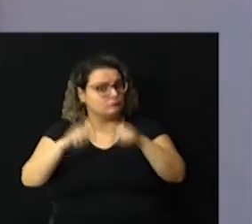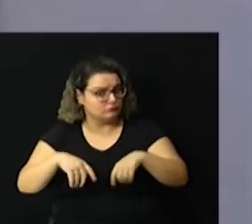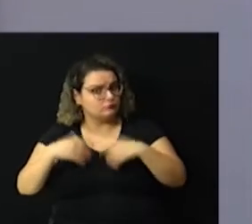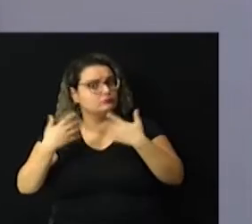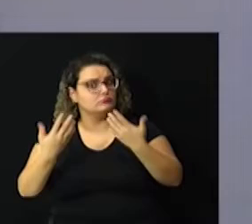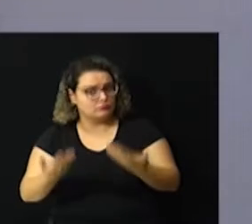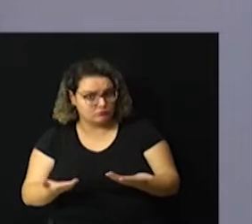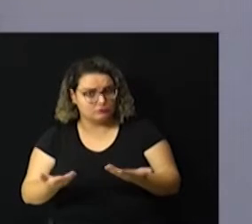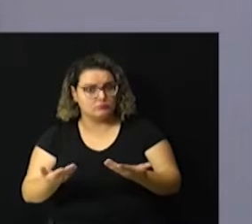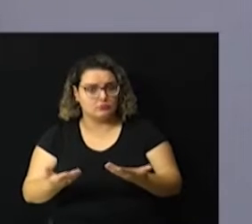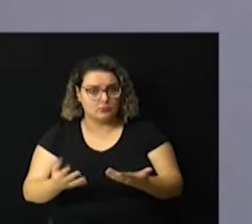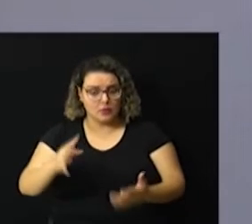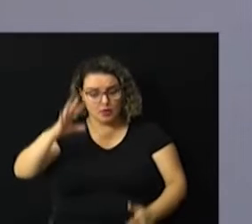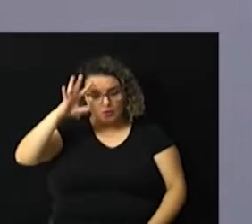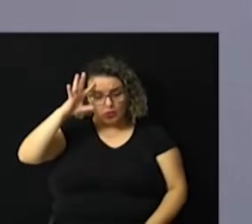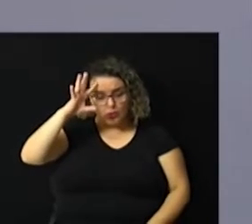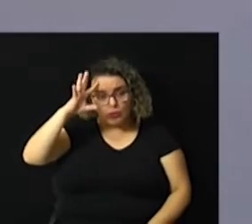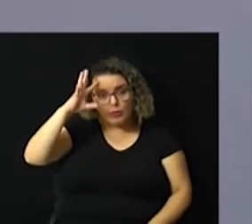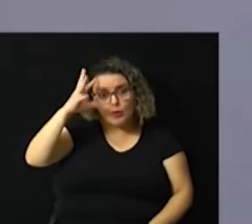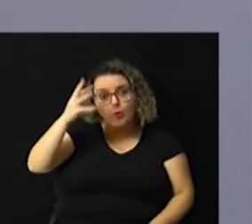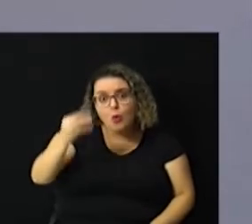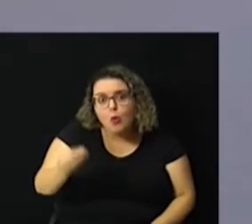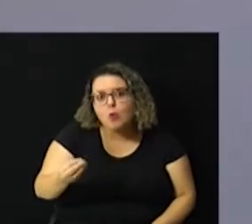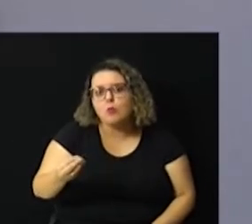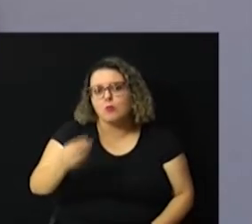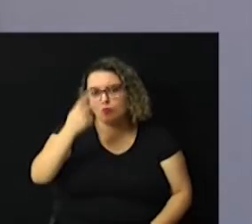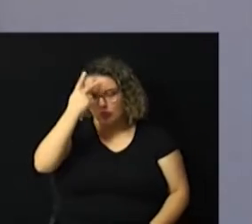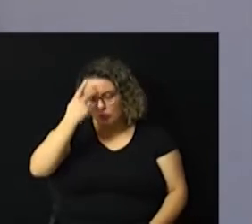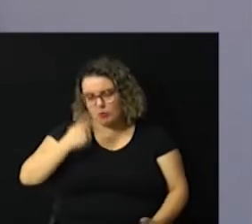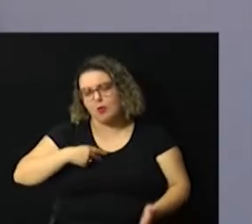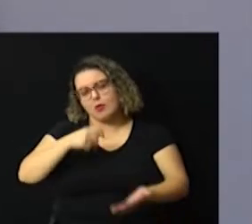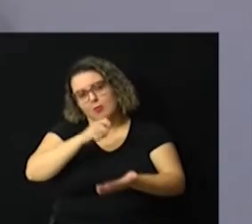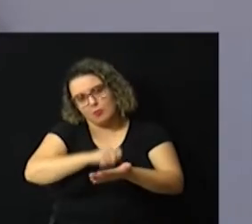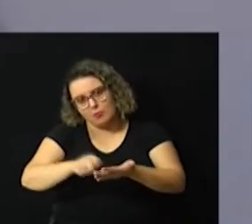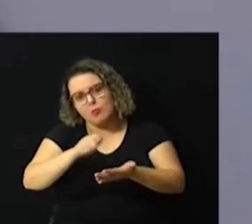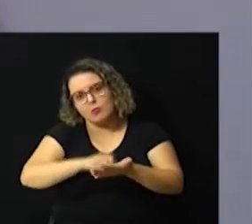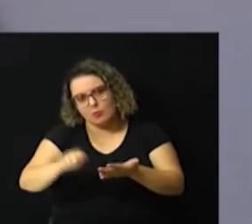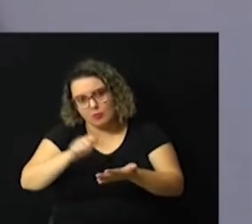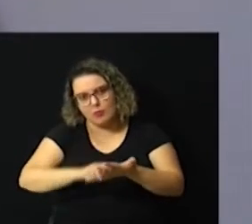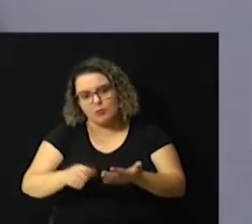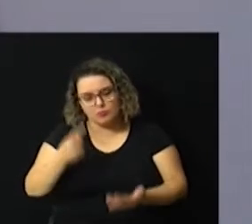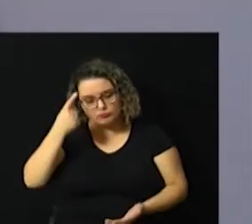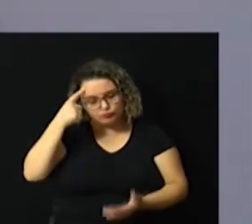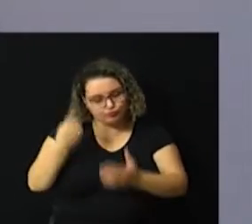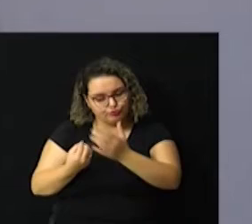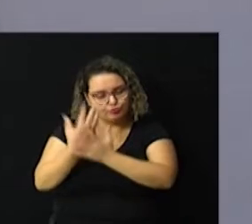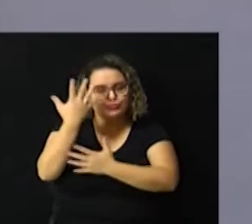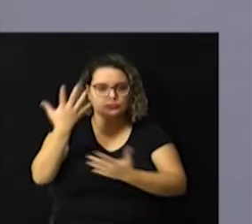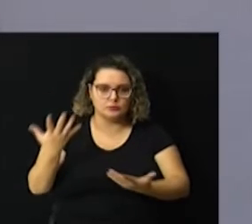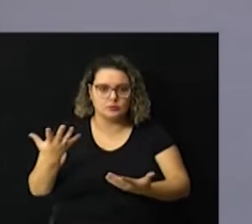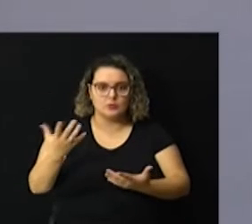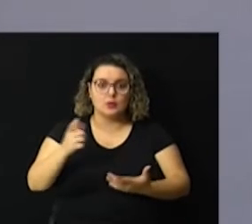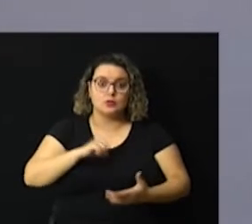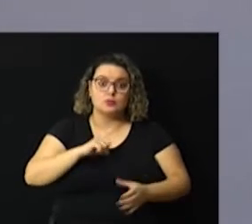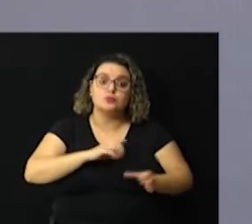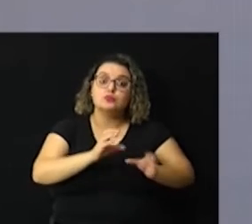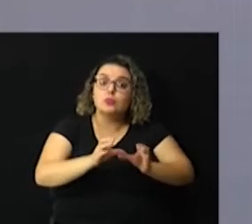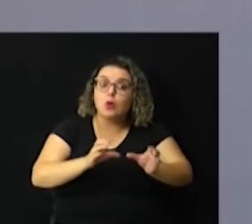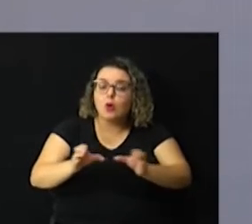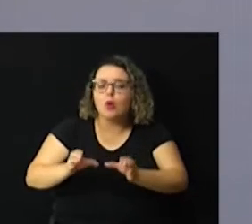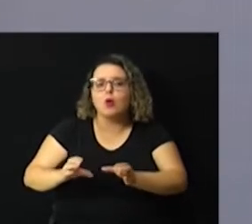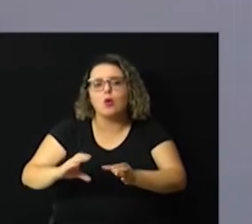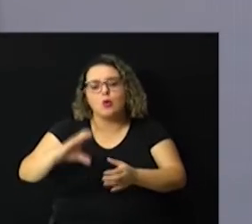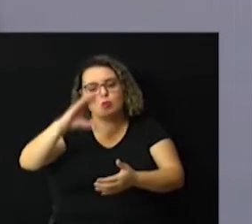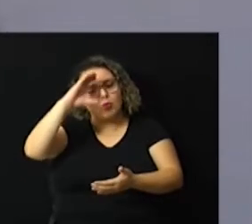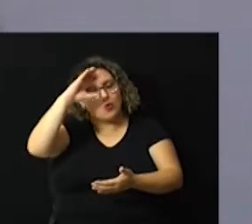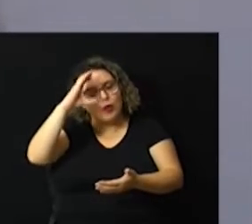Uma delas é de autoconhecimento e da própria escrita. Então, eu acreditei, eu assim, tive um grande coordenador que confiou